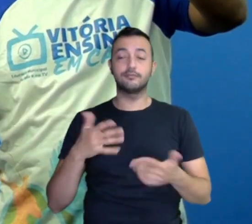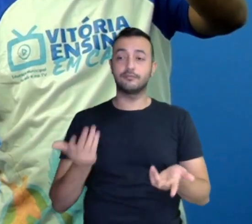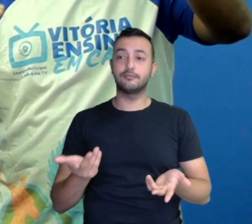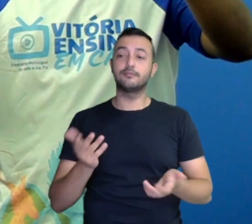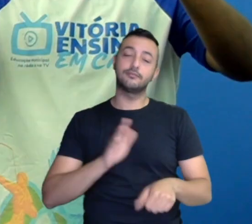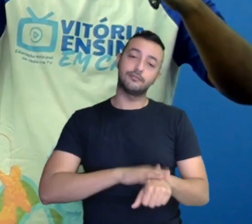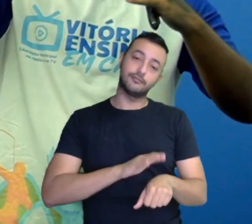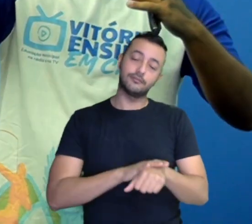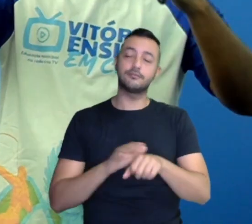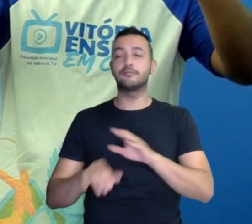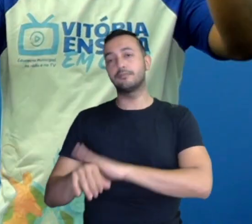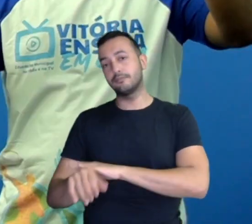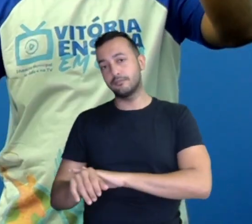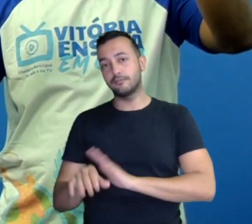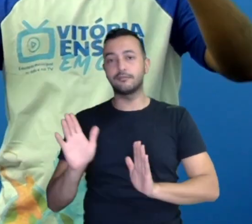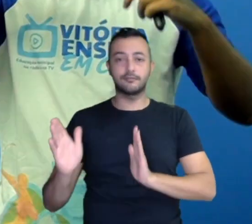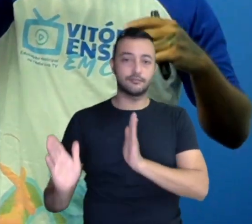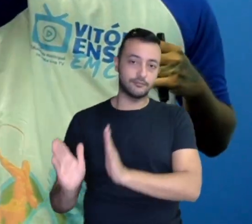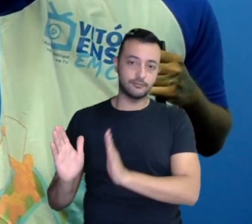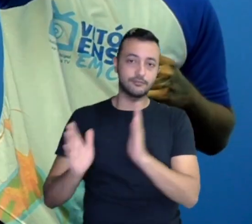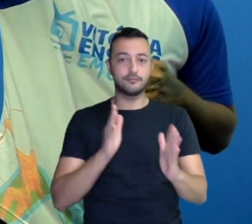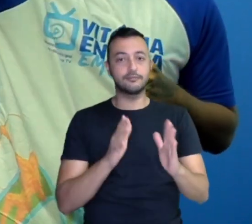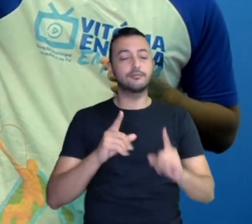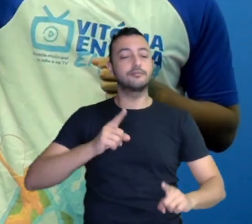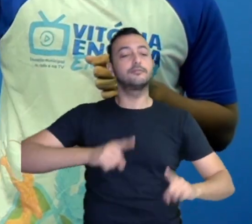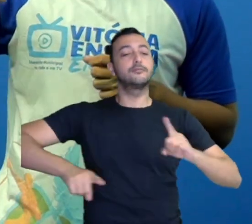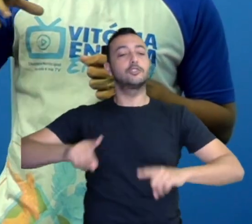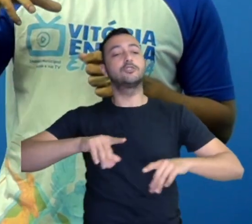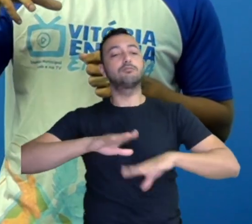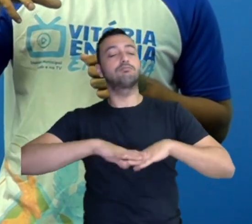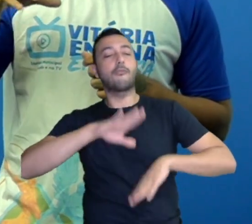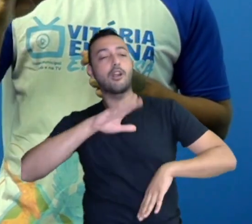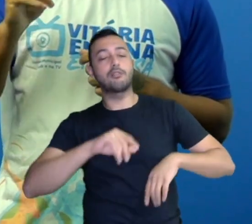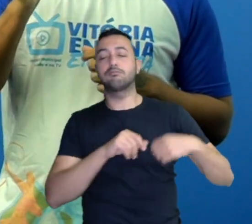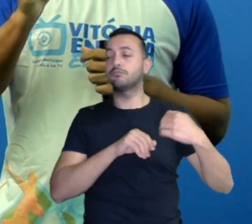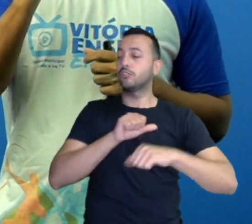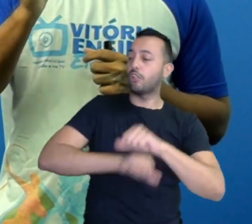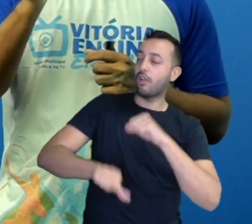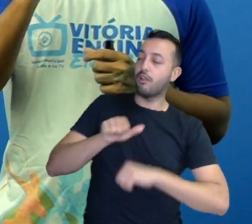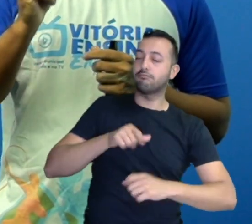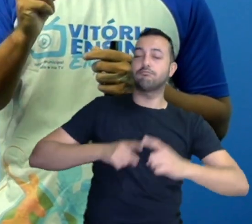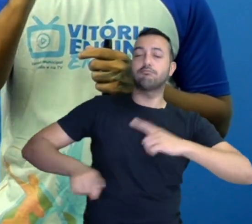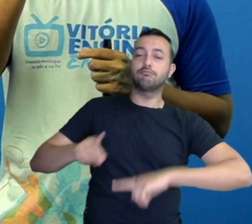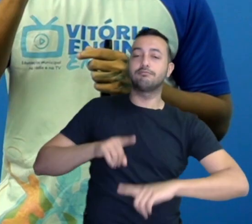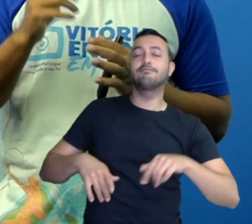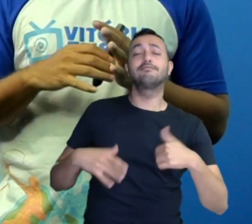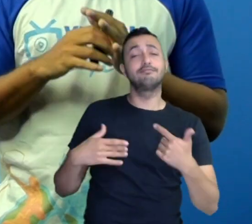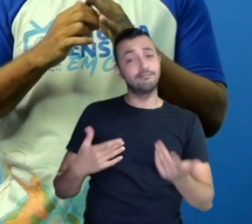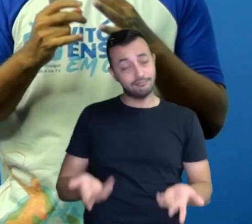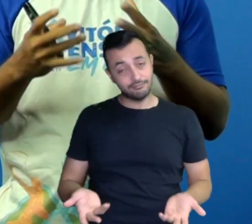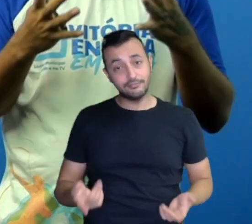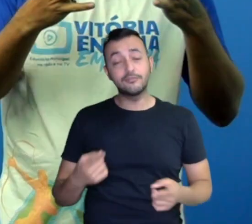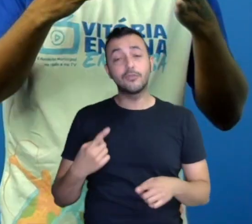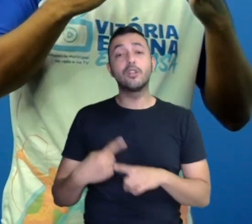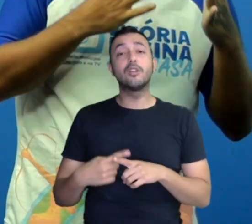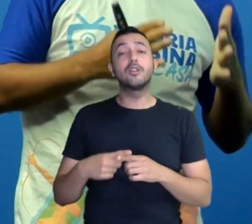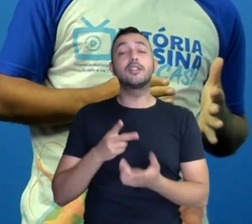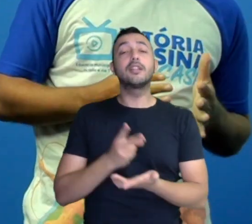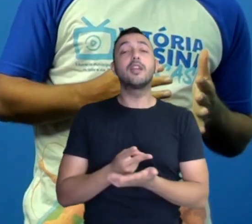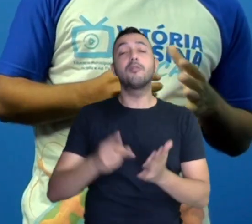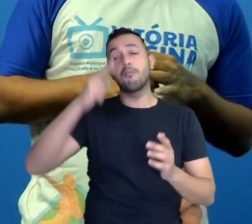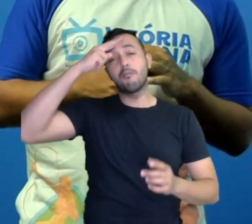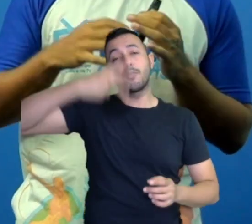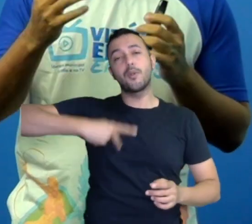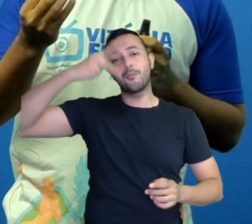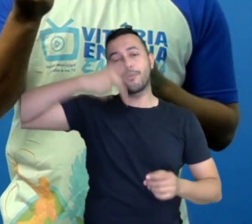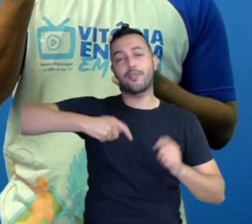cada tempo existia uma cidade-estado que dominava essa região. E eram cidades-estados por quê? Porque elas tinham